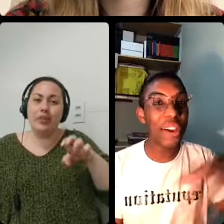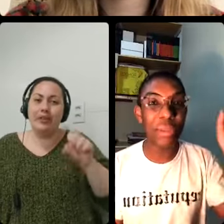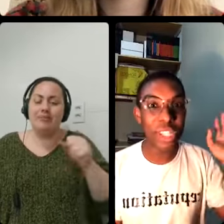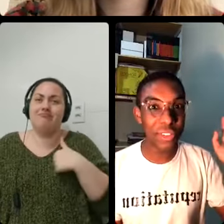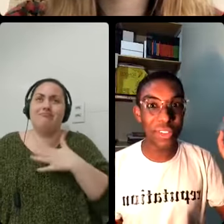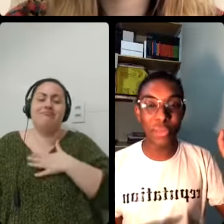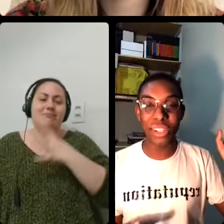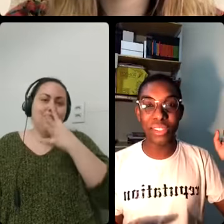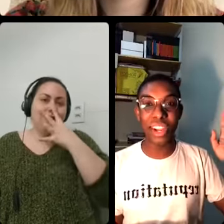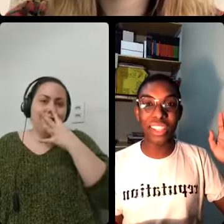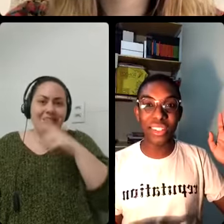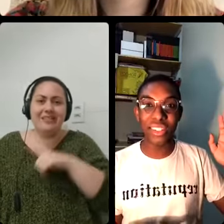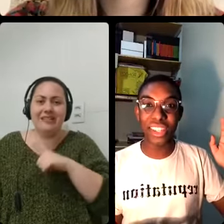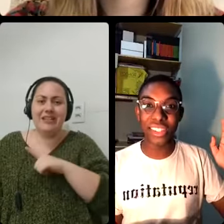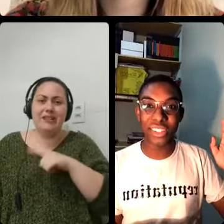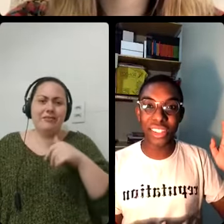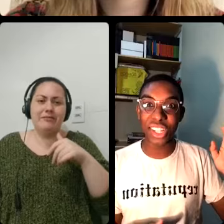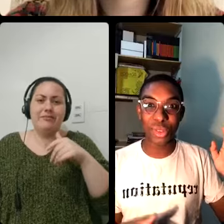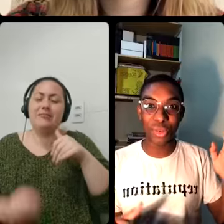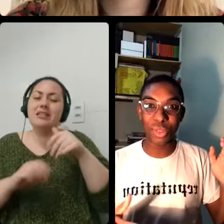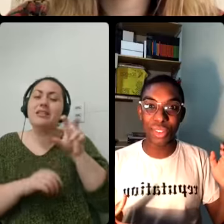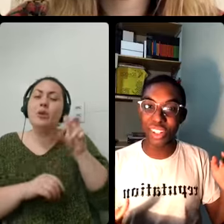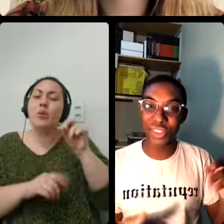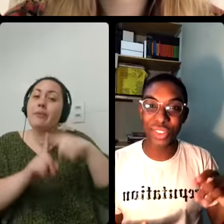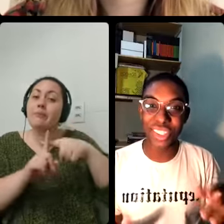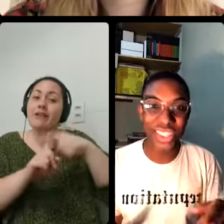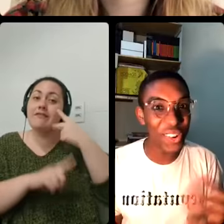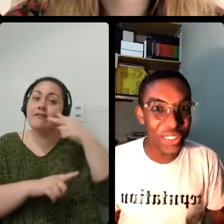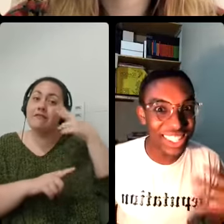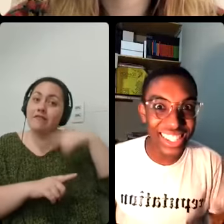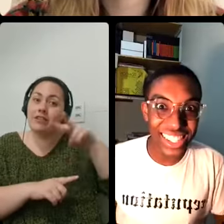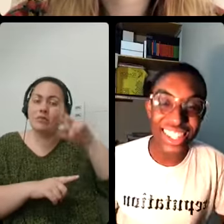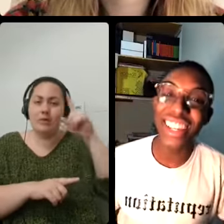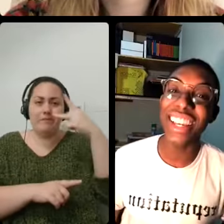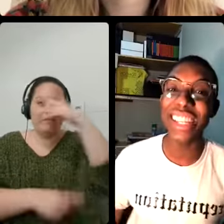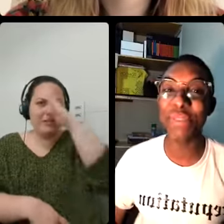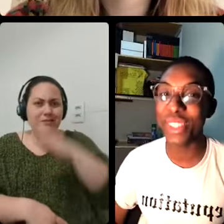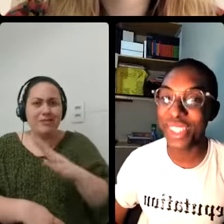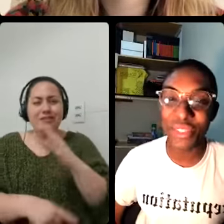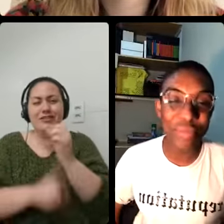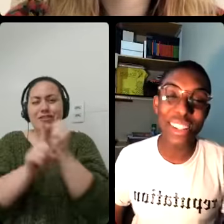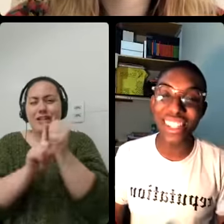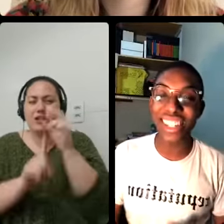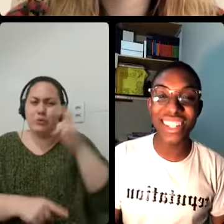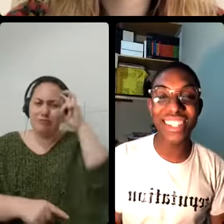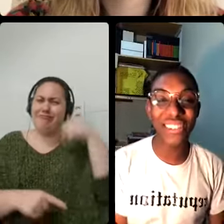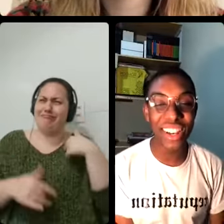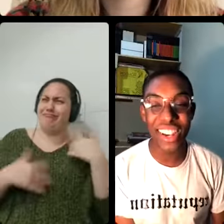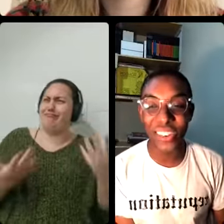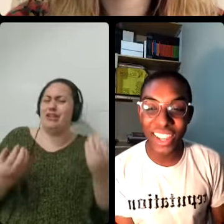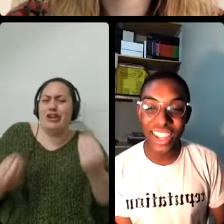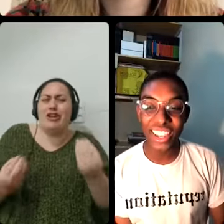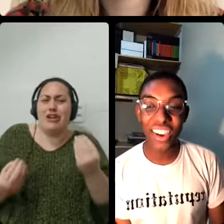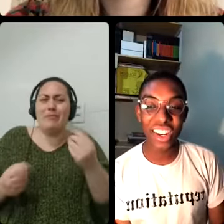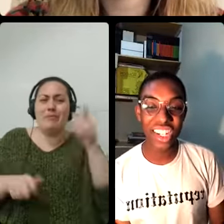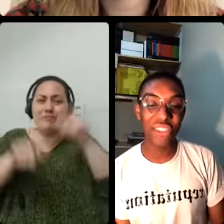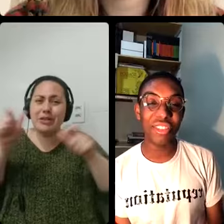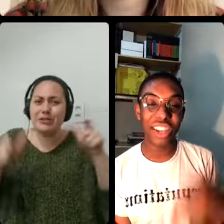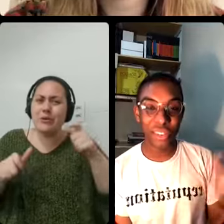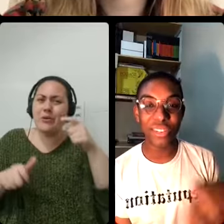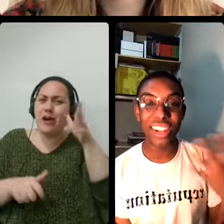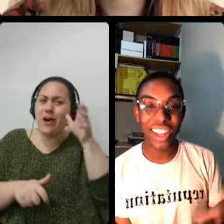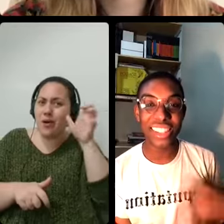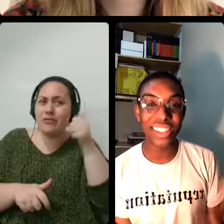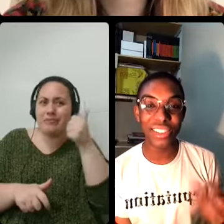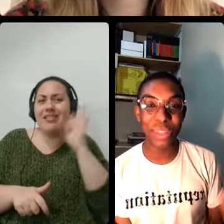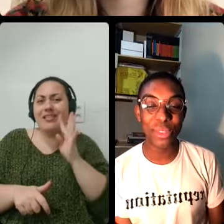os 50 mais ouvidos do Brasil na categoria Sociedade e Cultura. A gente ficou assim, como assim? As pessoas estão ouvindo bastante, então é bem legal. E agora a gente quer voltar